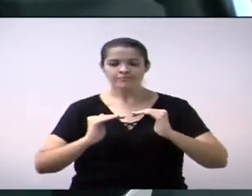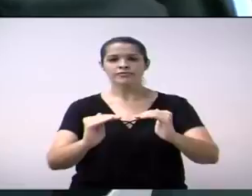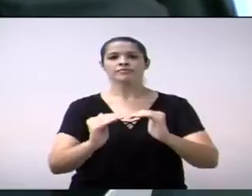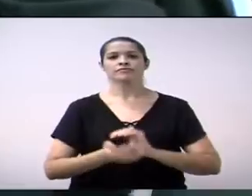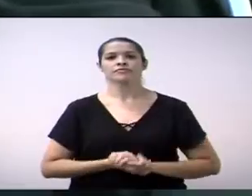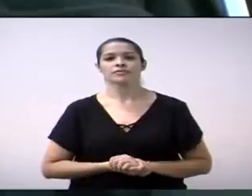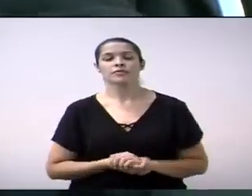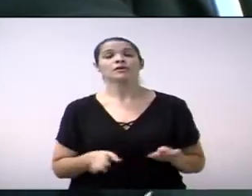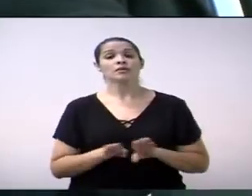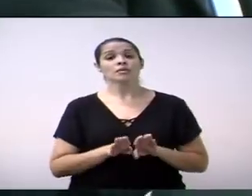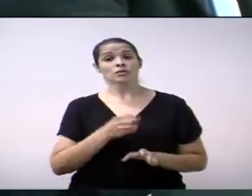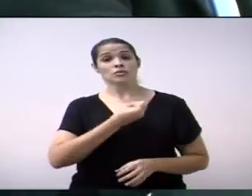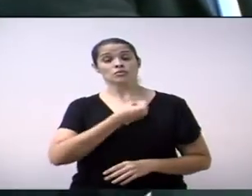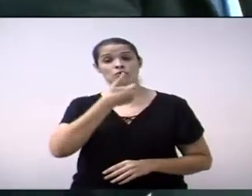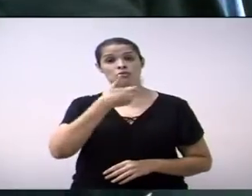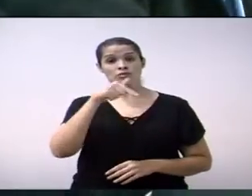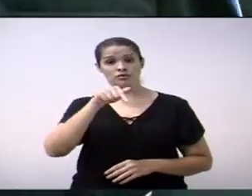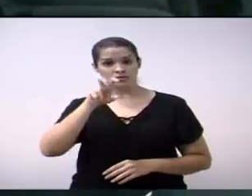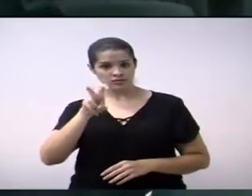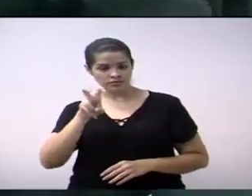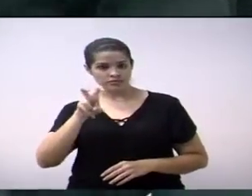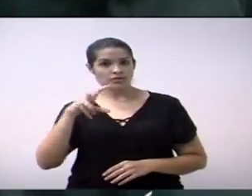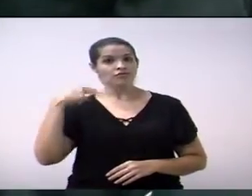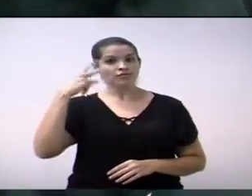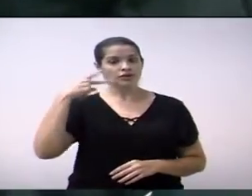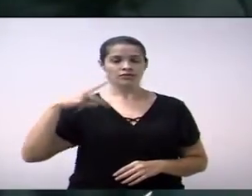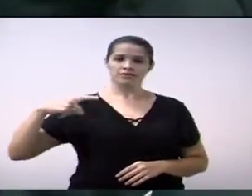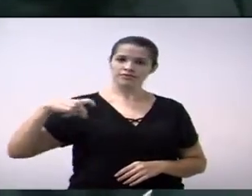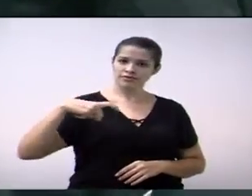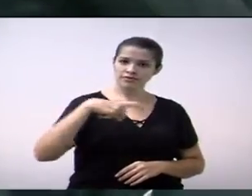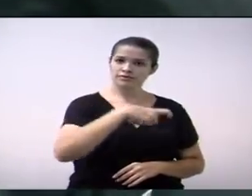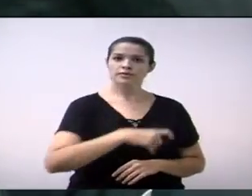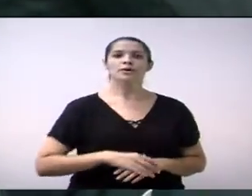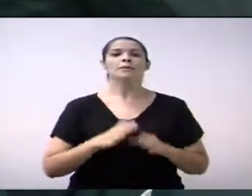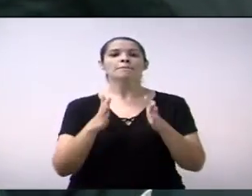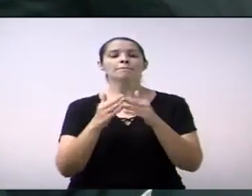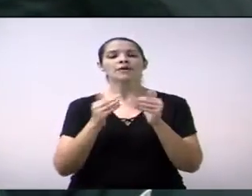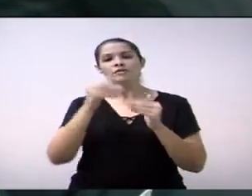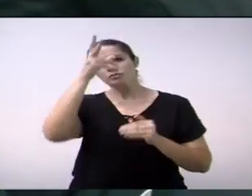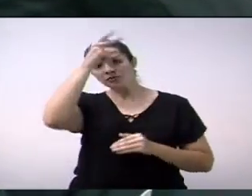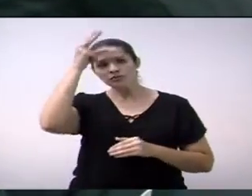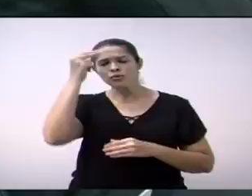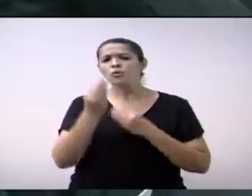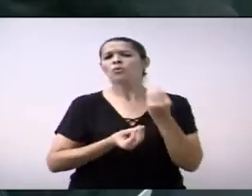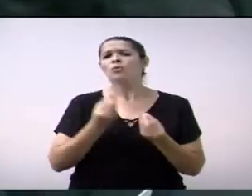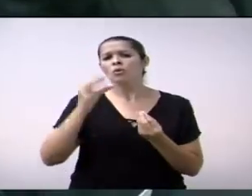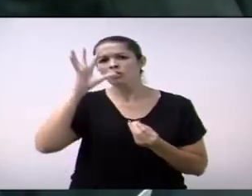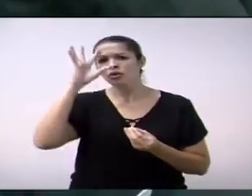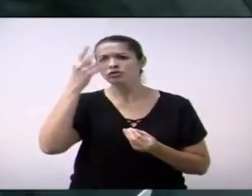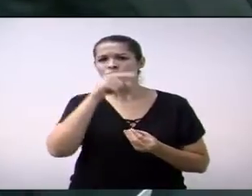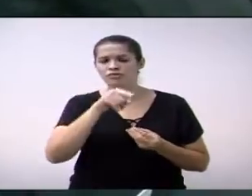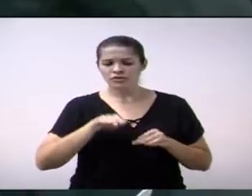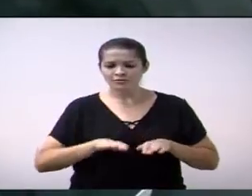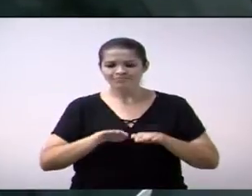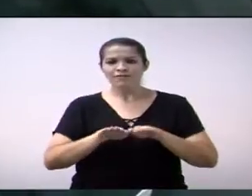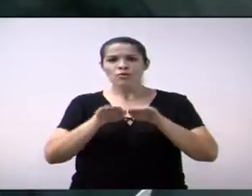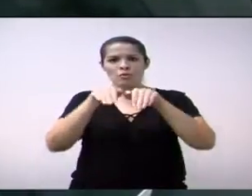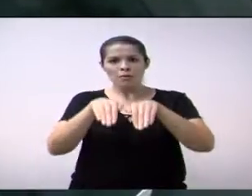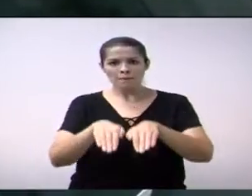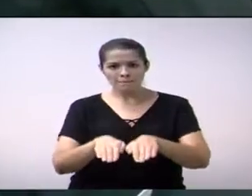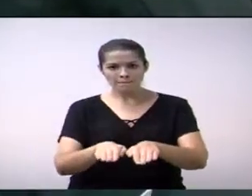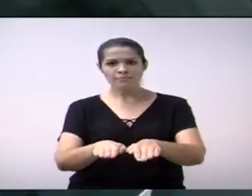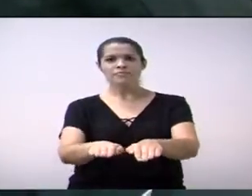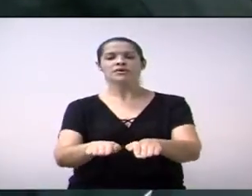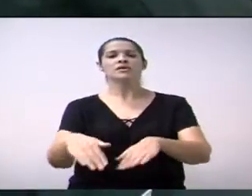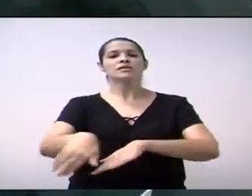de número 175, também da vereadora Fábio Ramalho, solicitando ao executivo providências quanto à colocação de lombada na rua Antônio Quirino